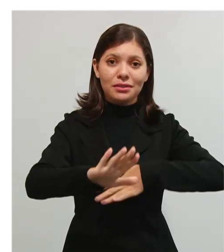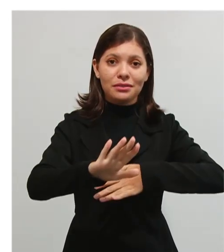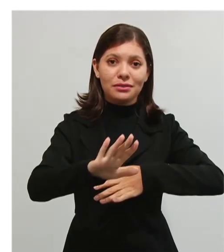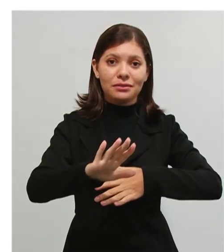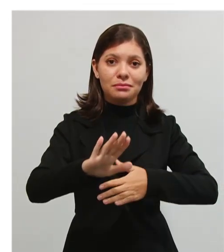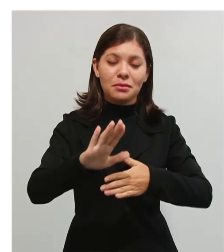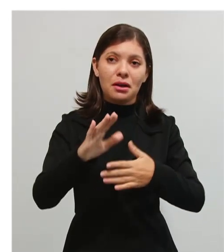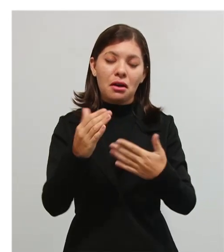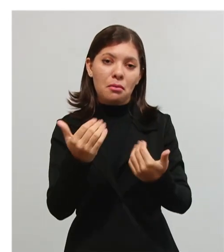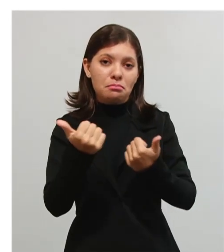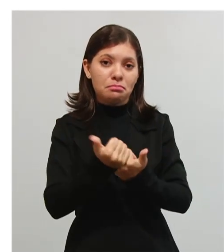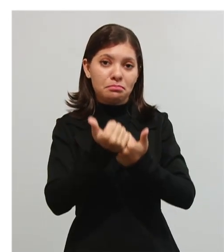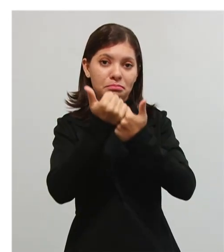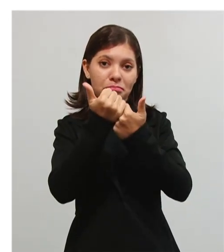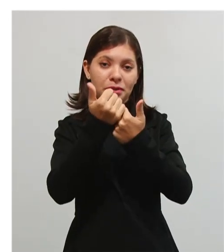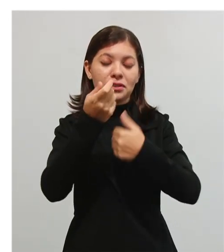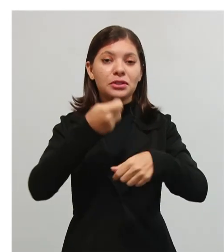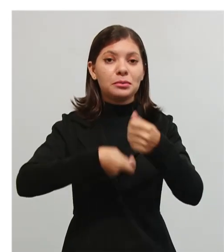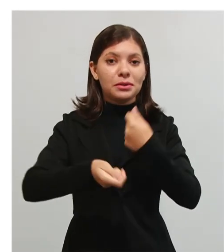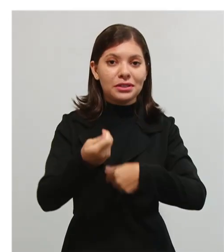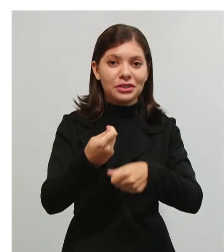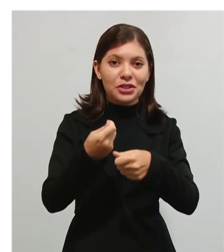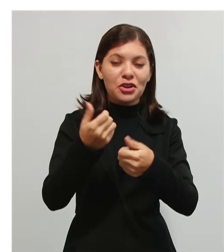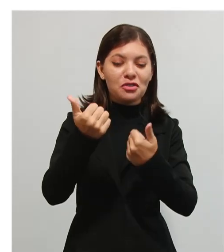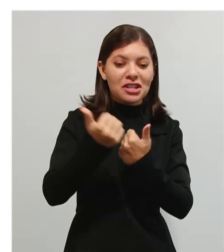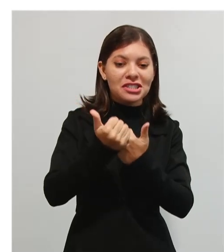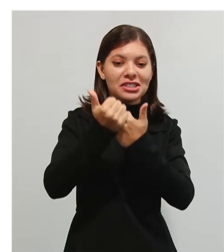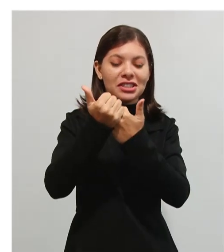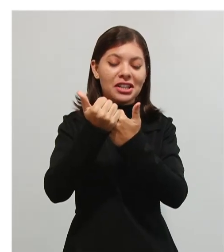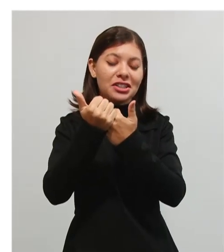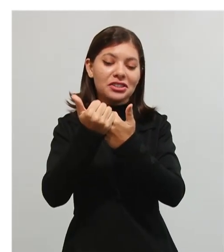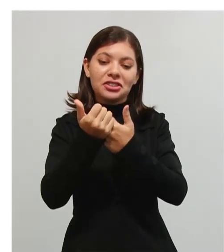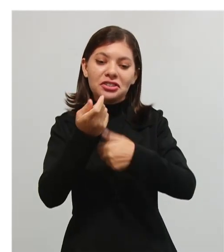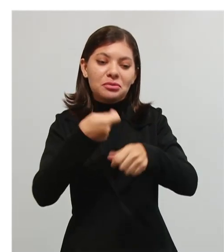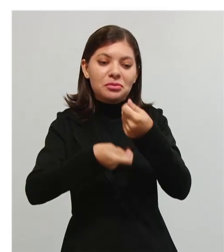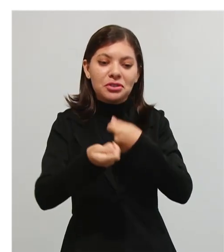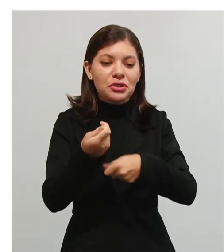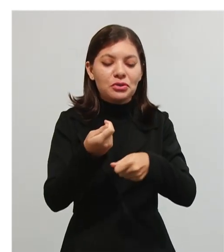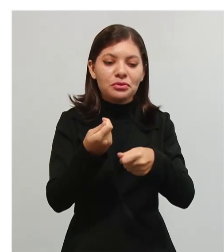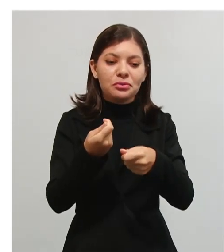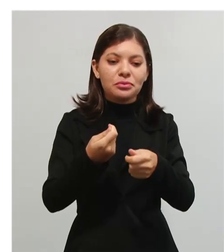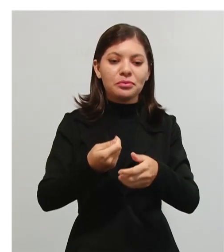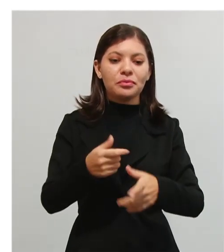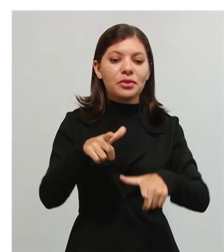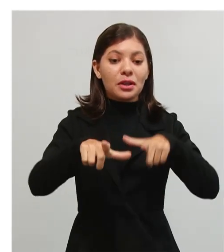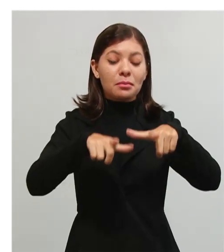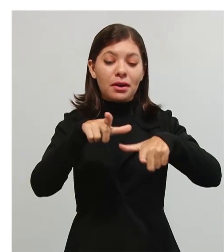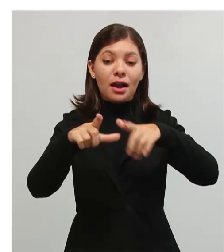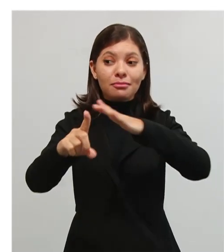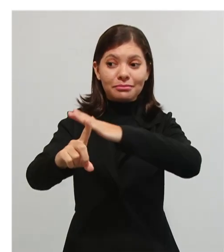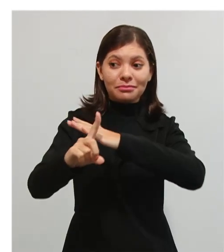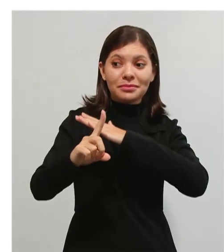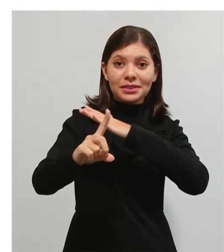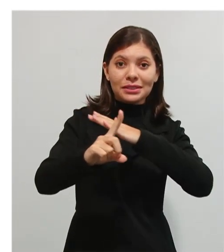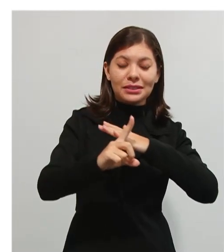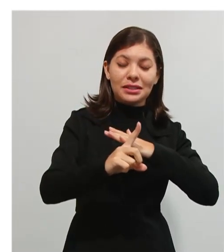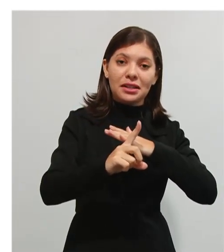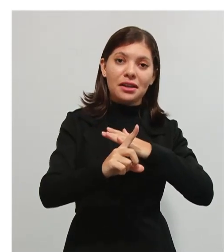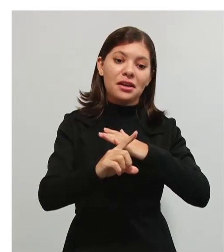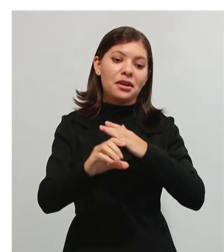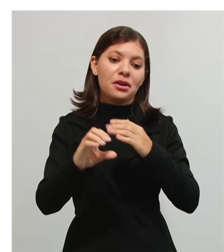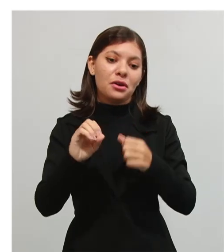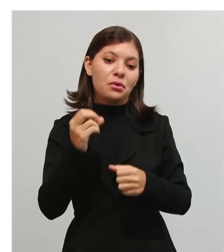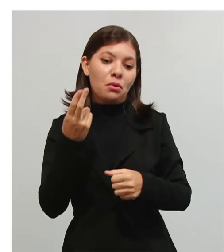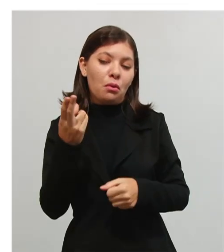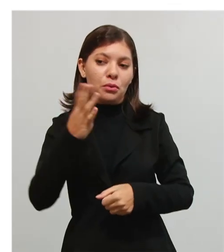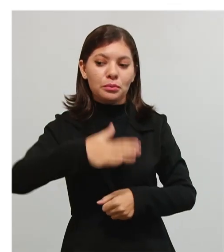assistente administrativo, assistente em administração, você pode trabalhar como atendente, você pode trabalhar ali no setor